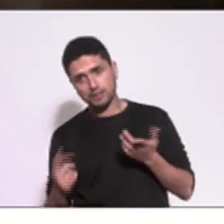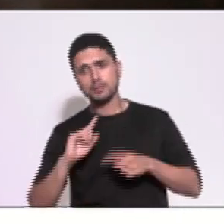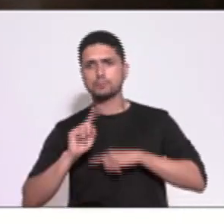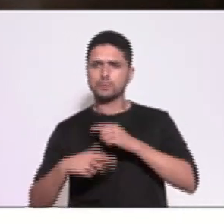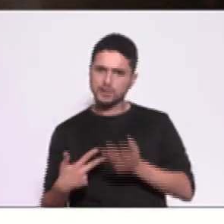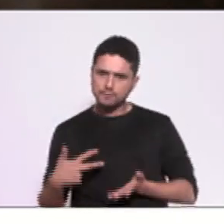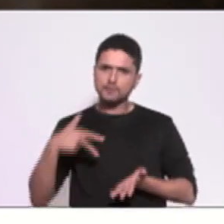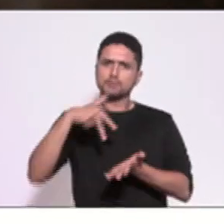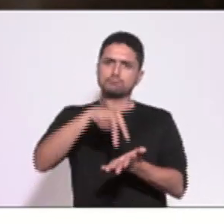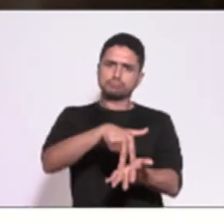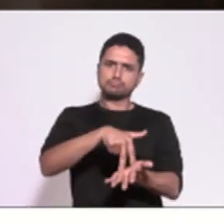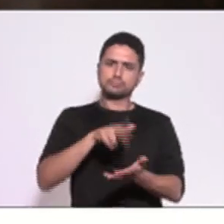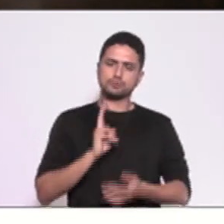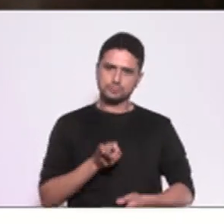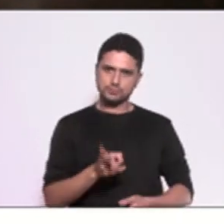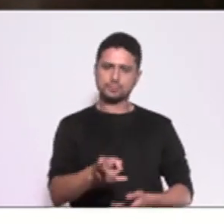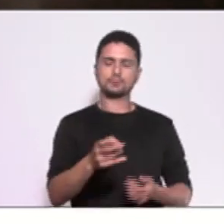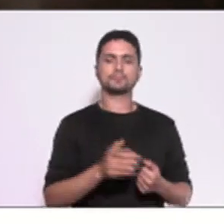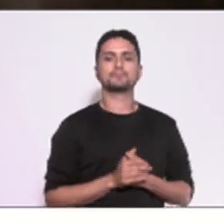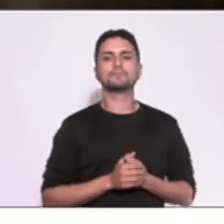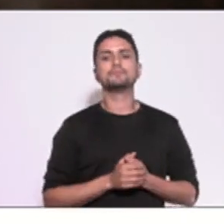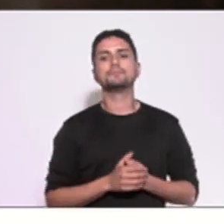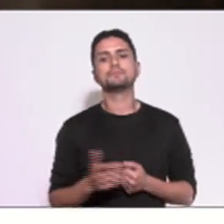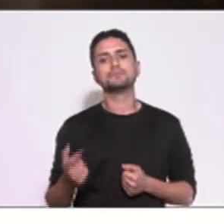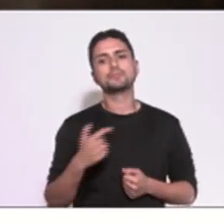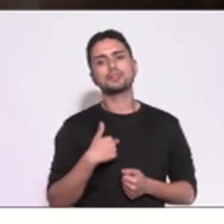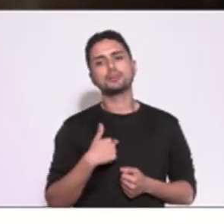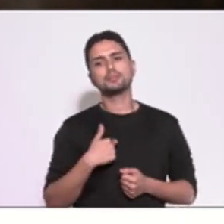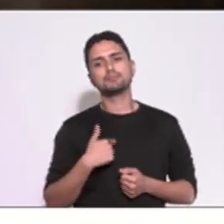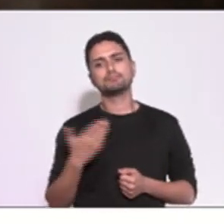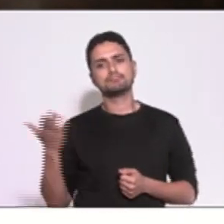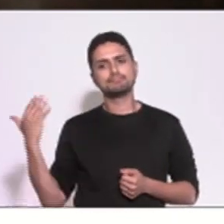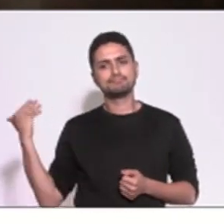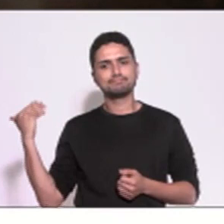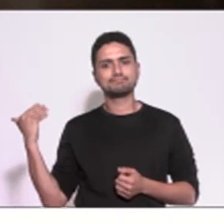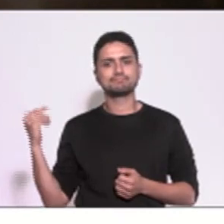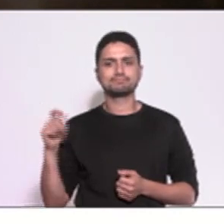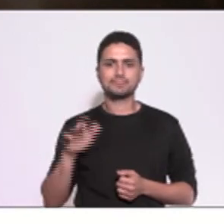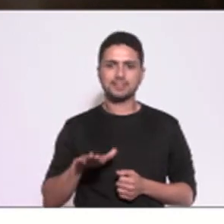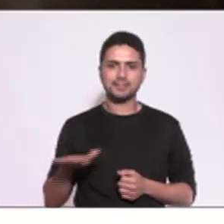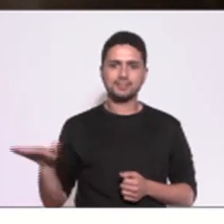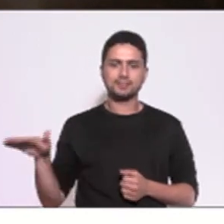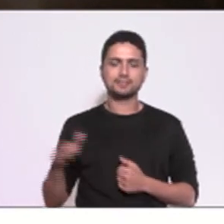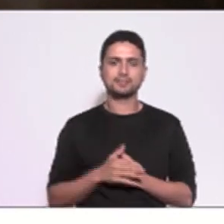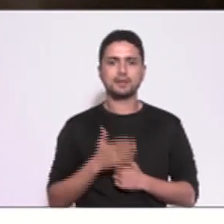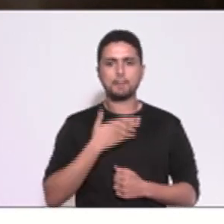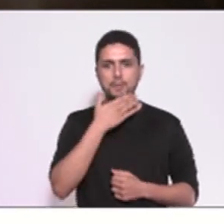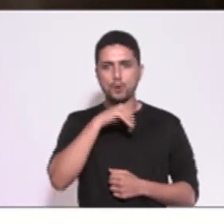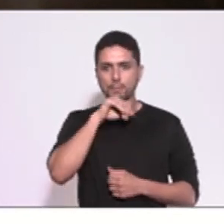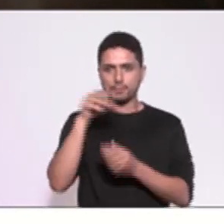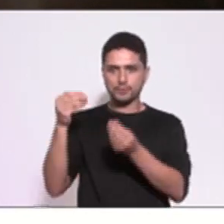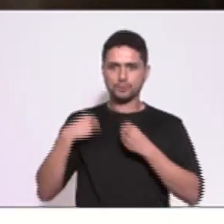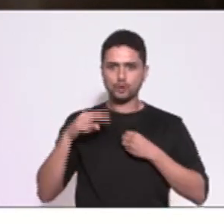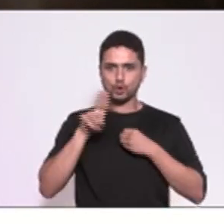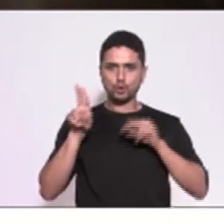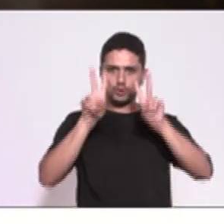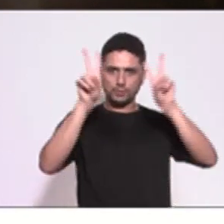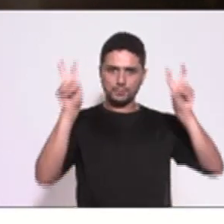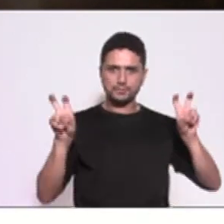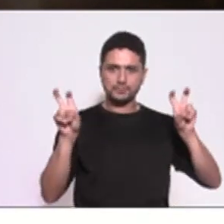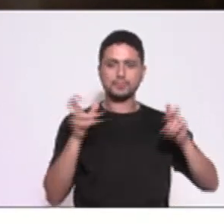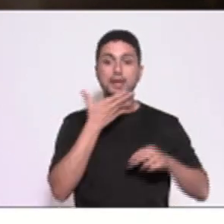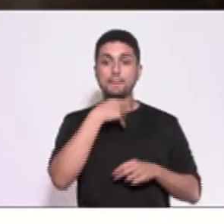frente. Ainda pequena, o meu pai me deu um livro chamado Pai, Você é